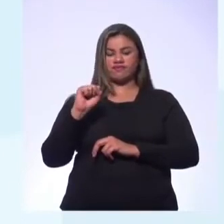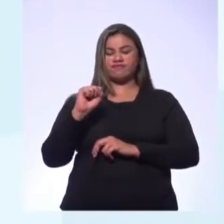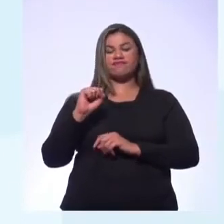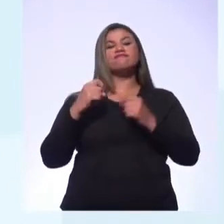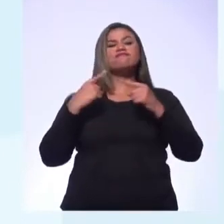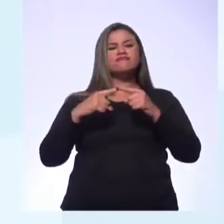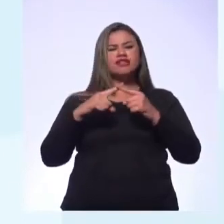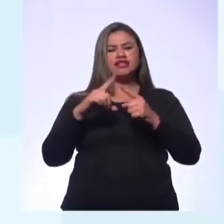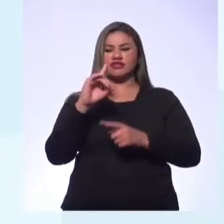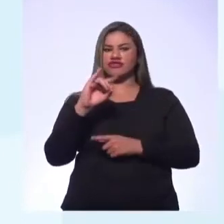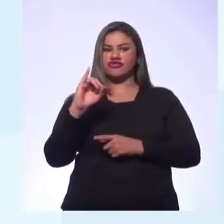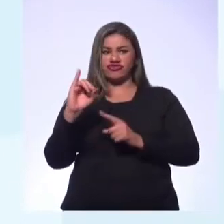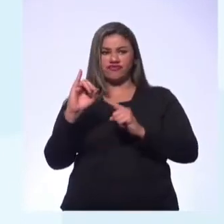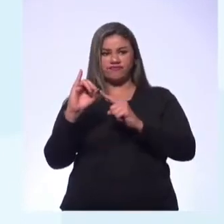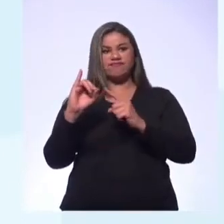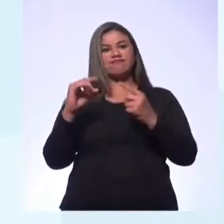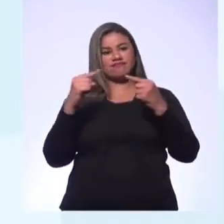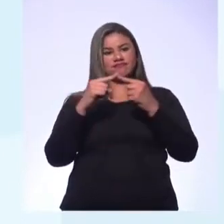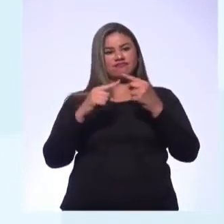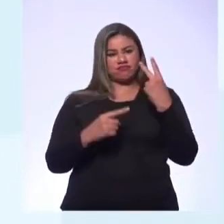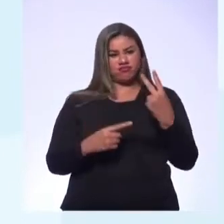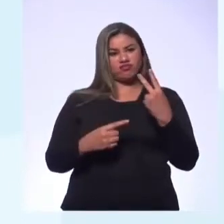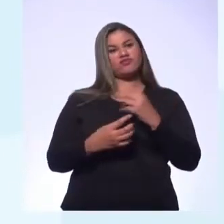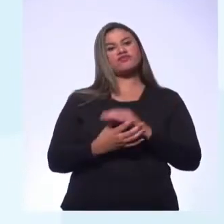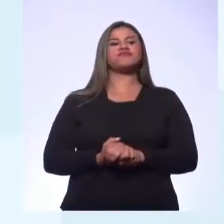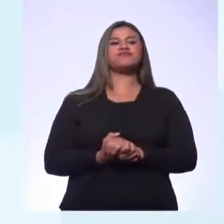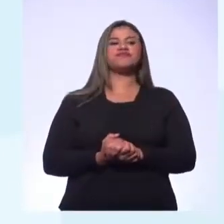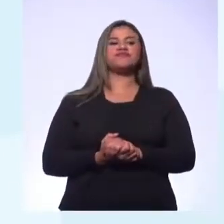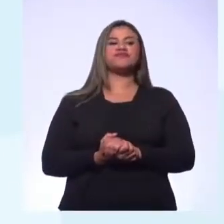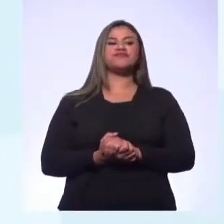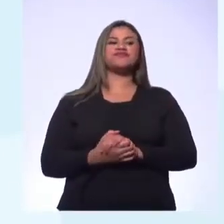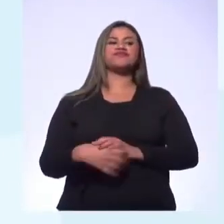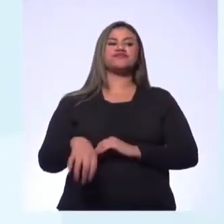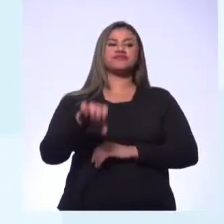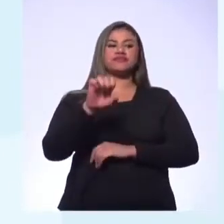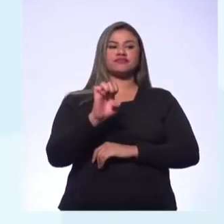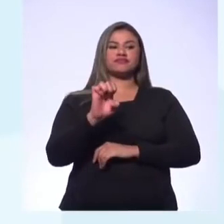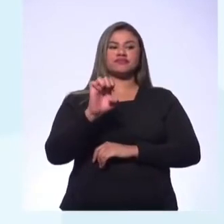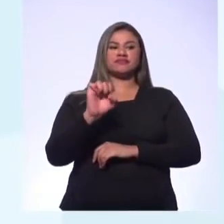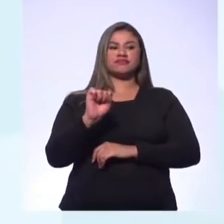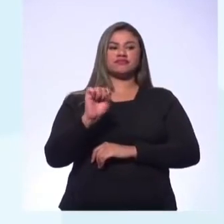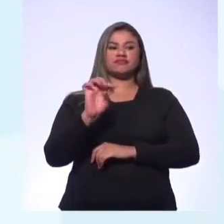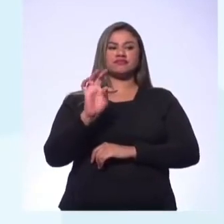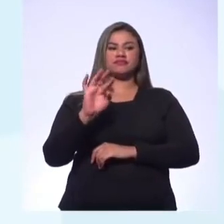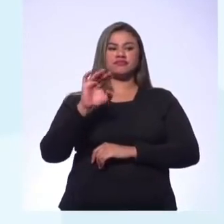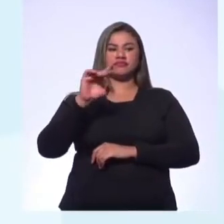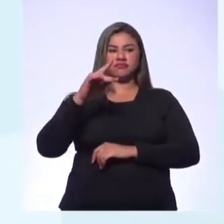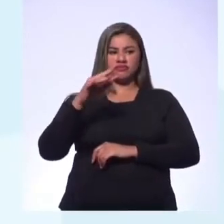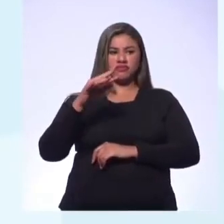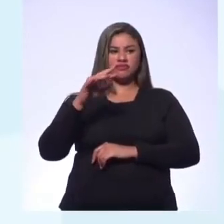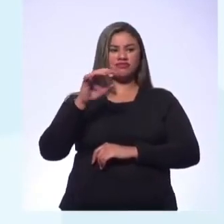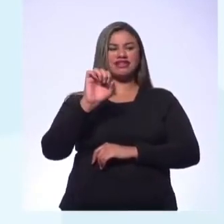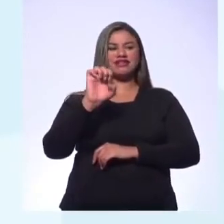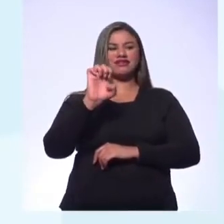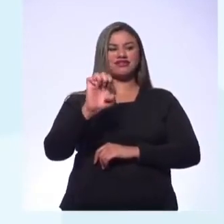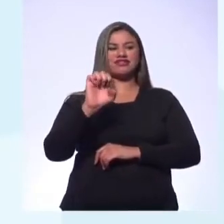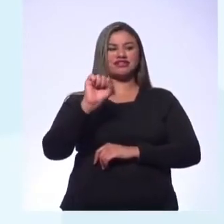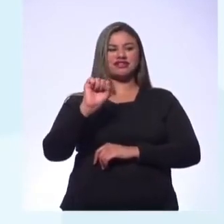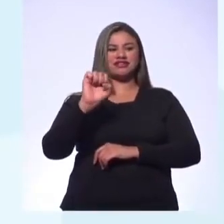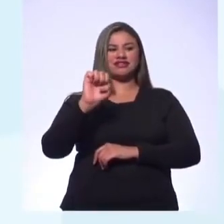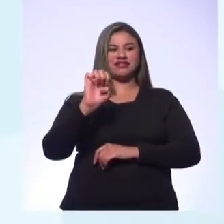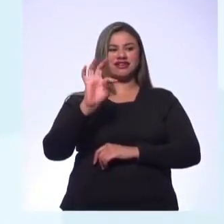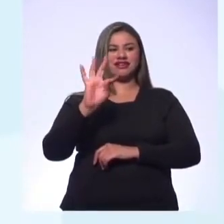dois, tudo bem? Aí eu tenho depois, ó, o streptococo, tá vendo? Ele é um amontoado